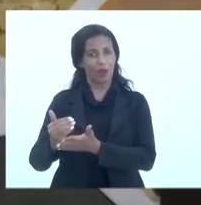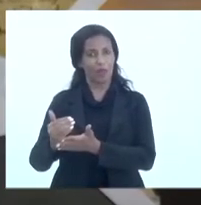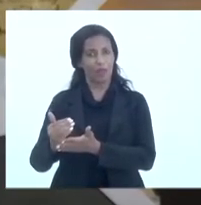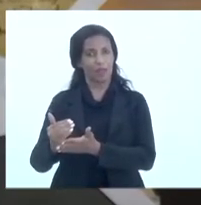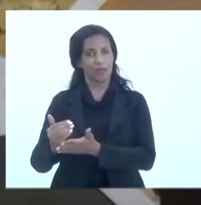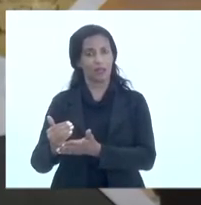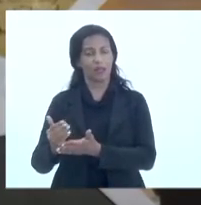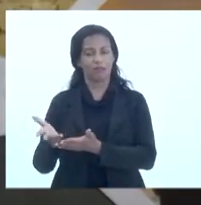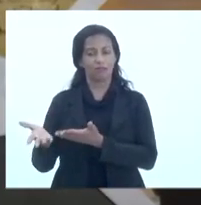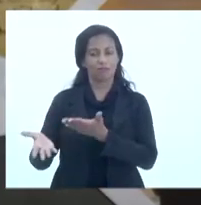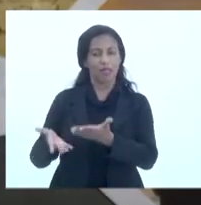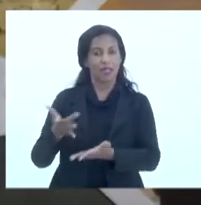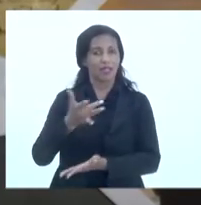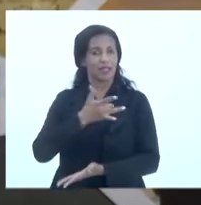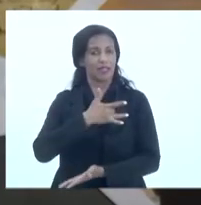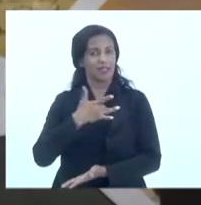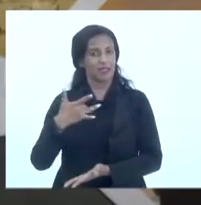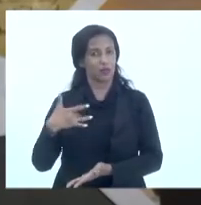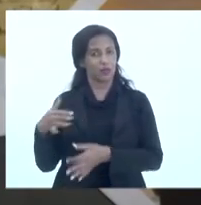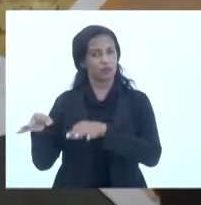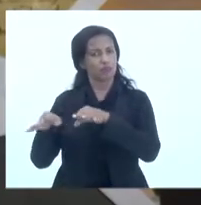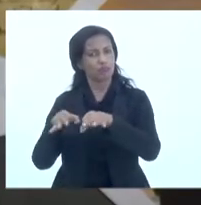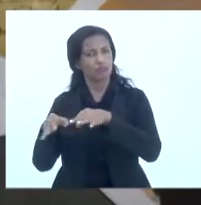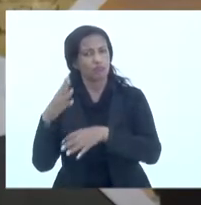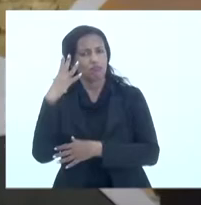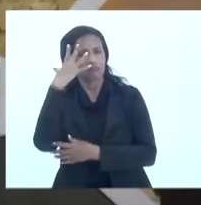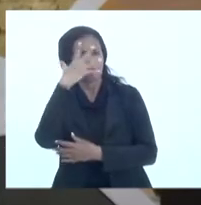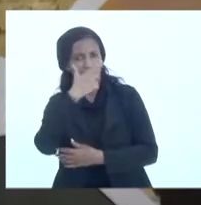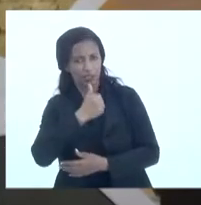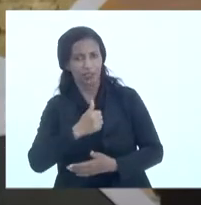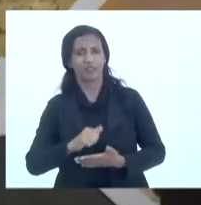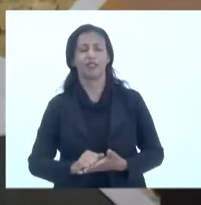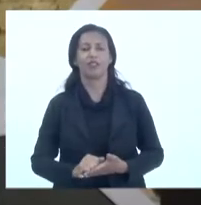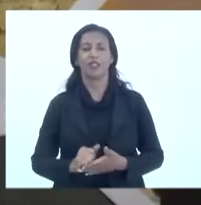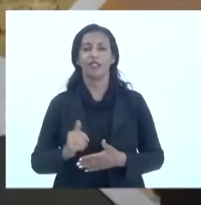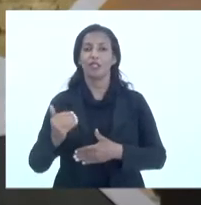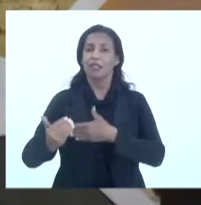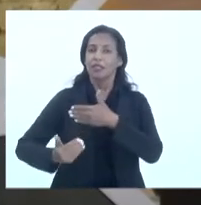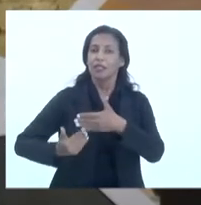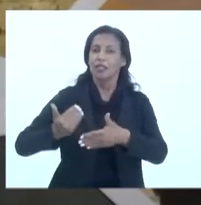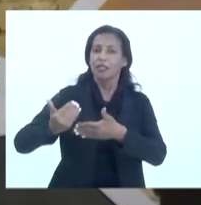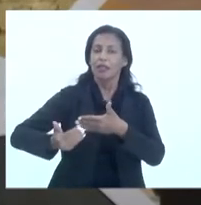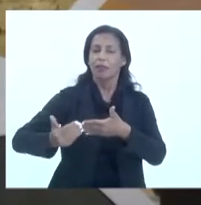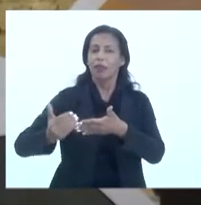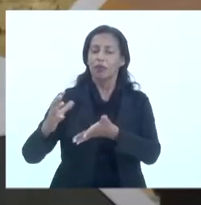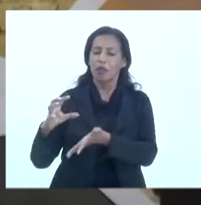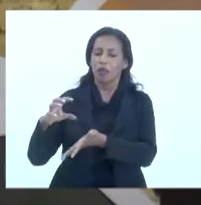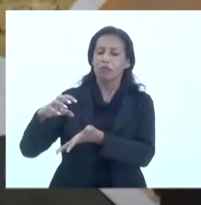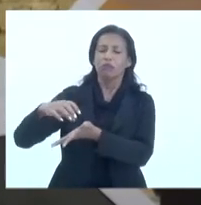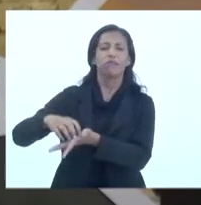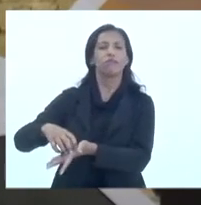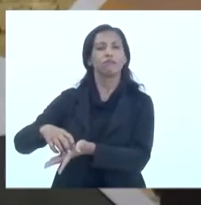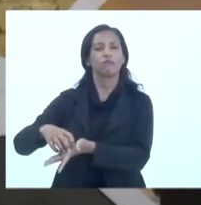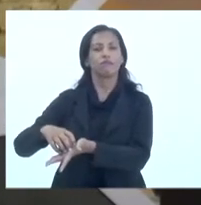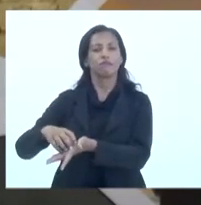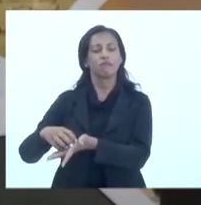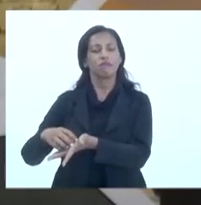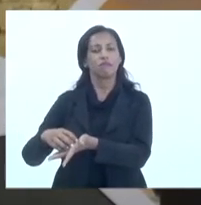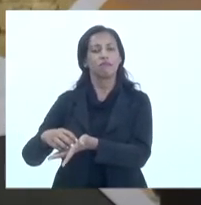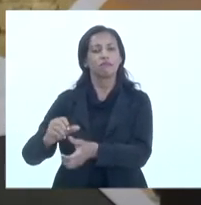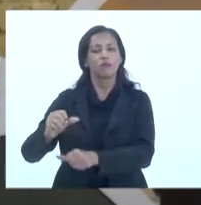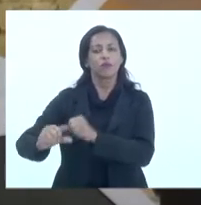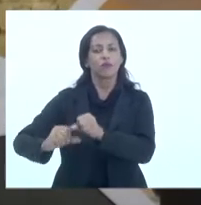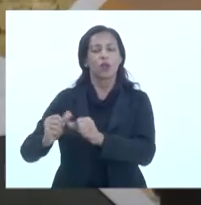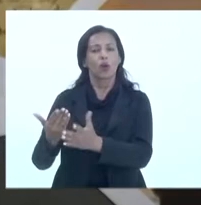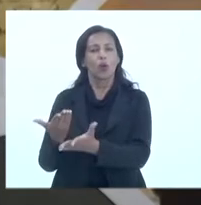saúde, num projeto muito bonito de internato rural, e depois ela se estabelece com uma